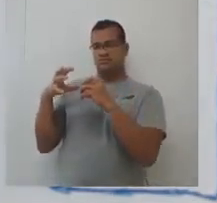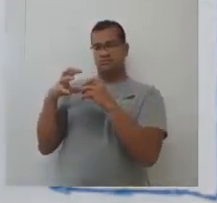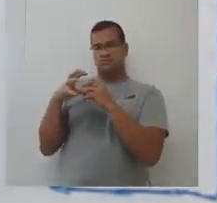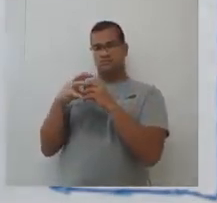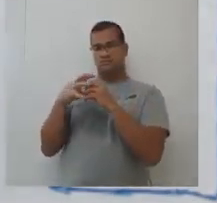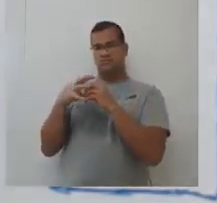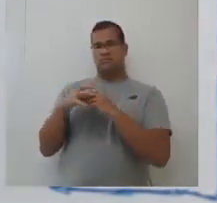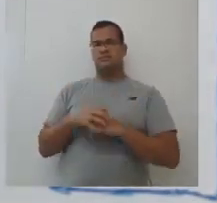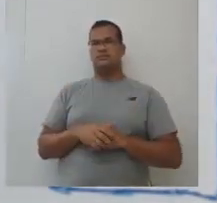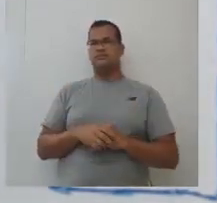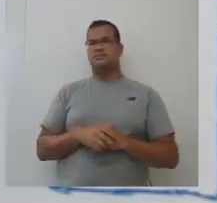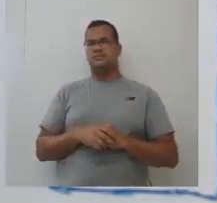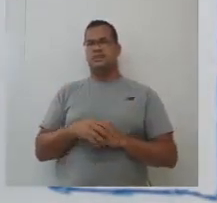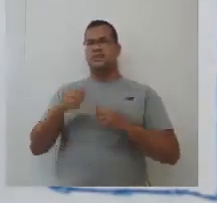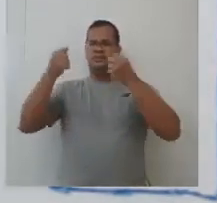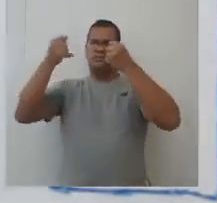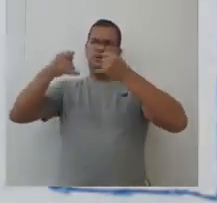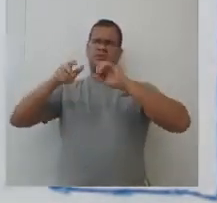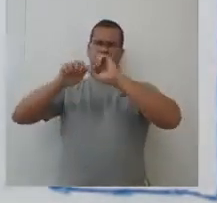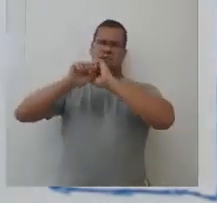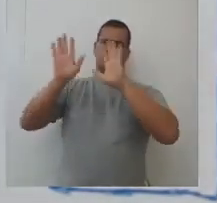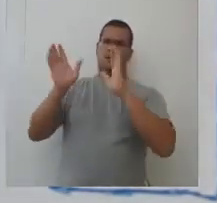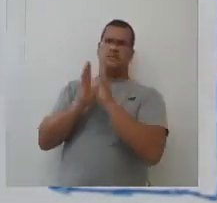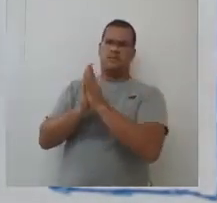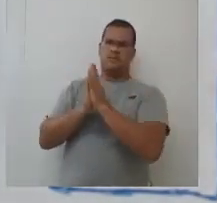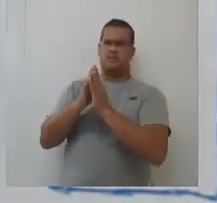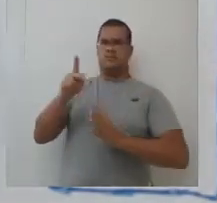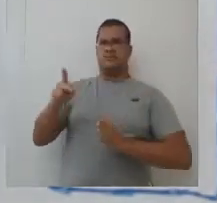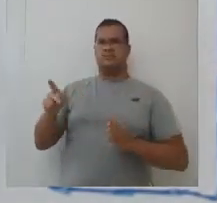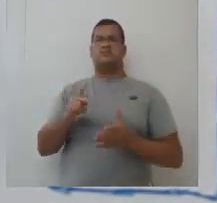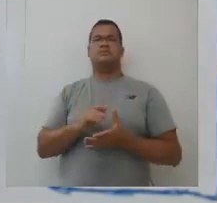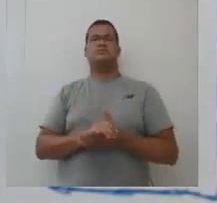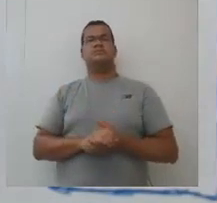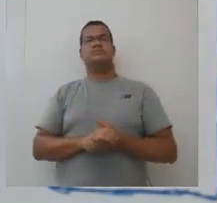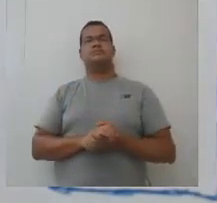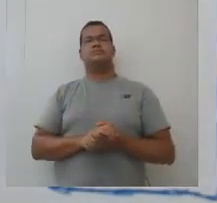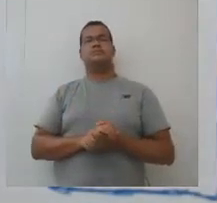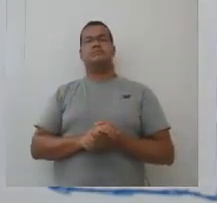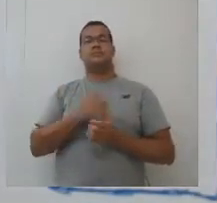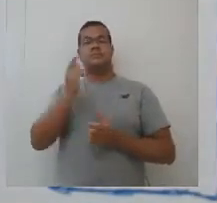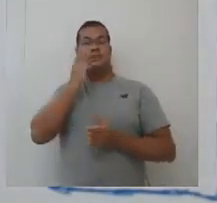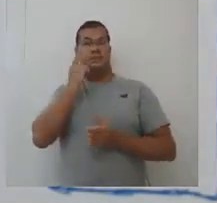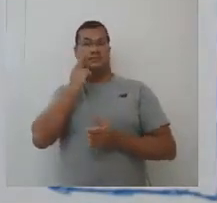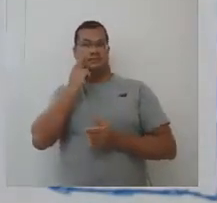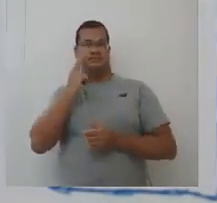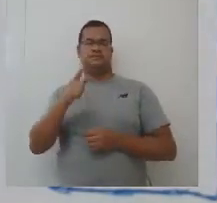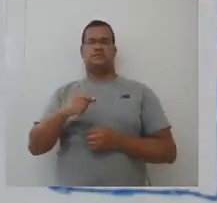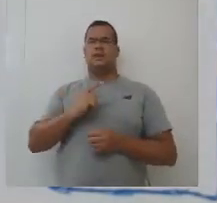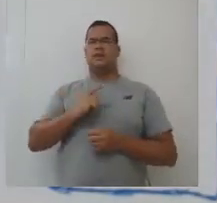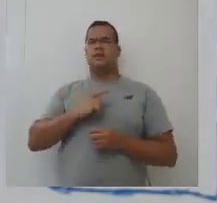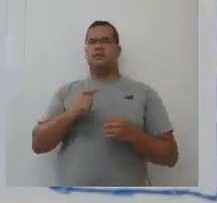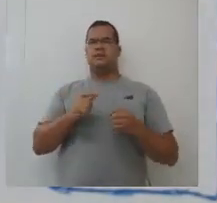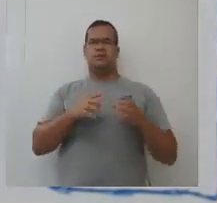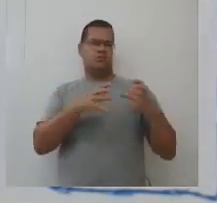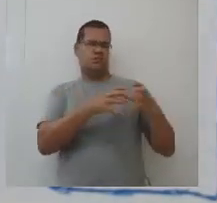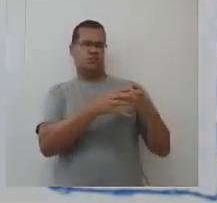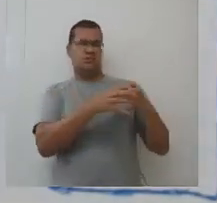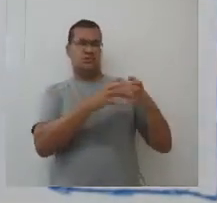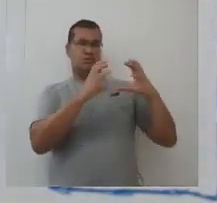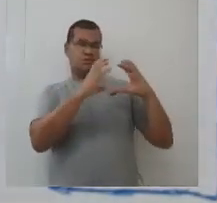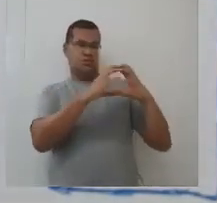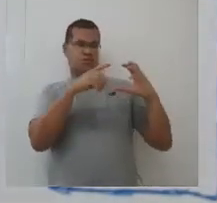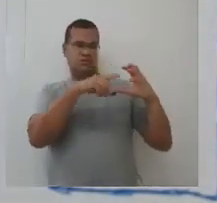carga. Professor, explique melhor, por favor. Preste atenção, por favor. Imagina que tu tens uma carga